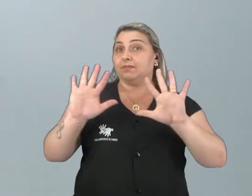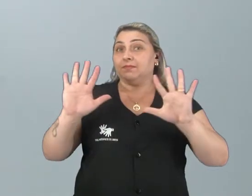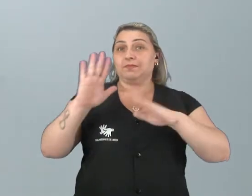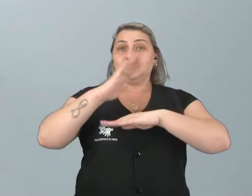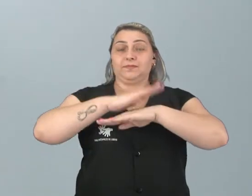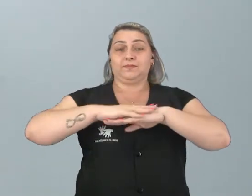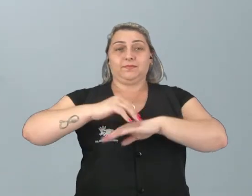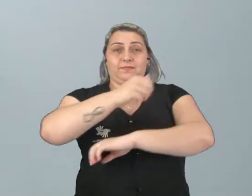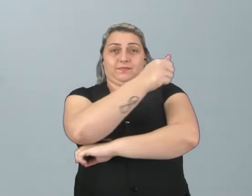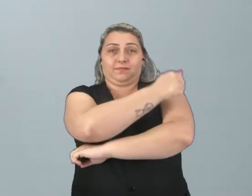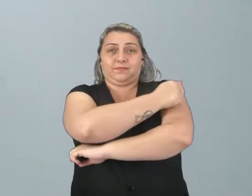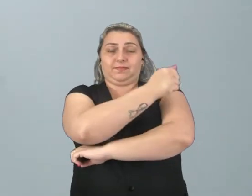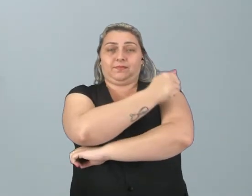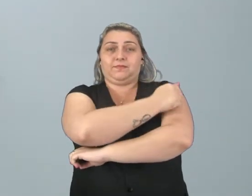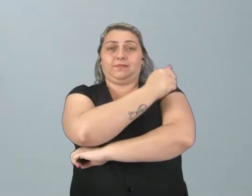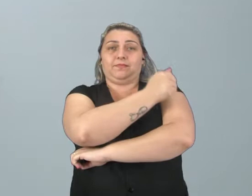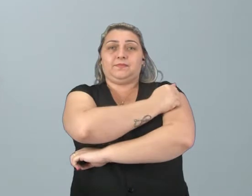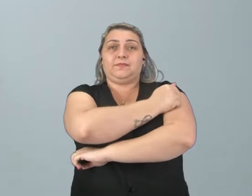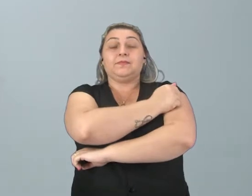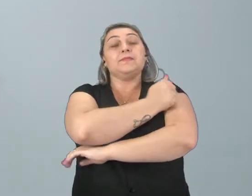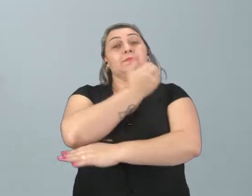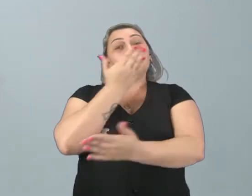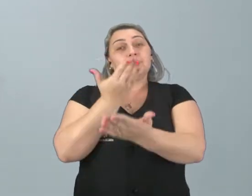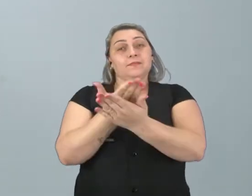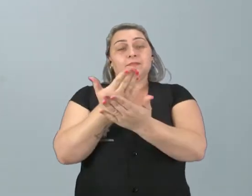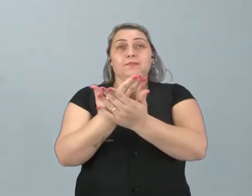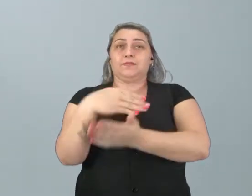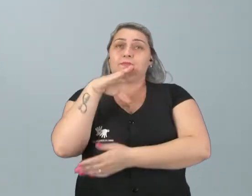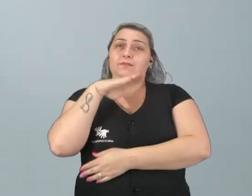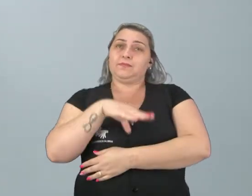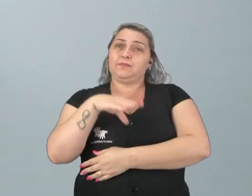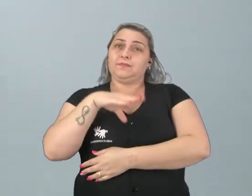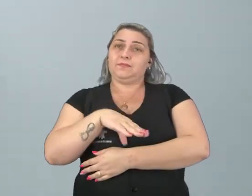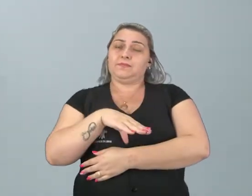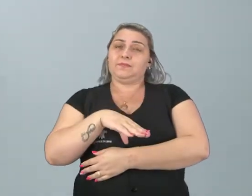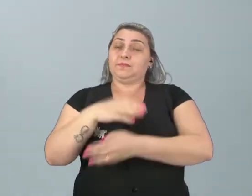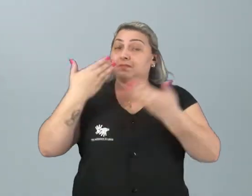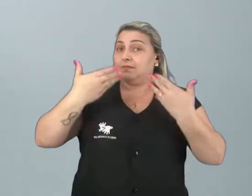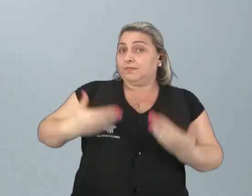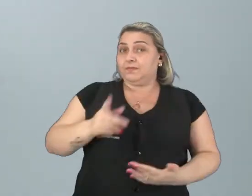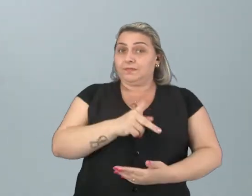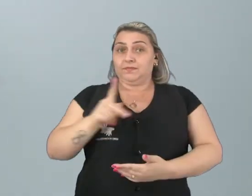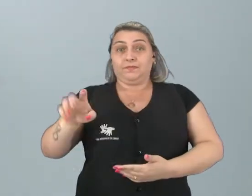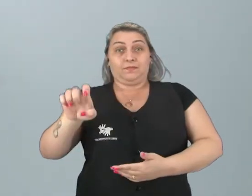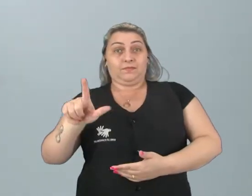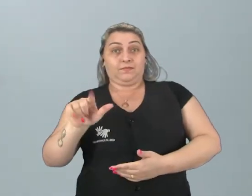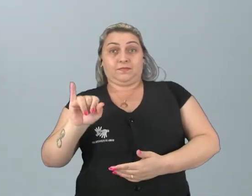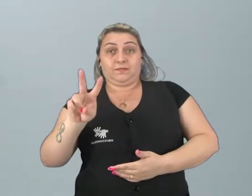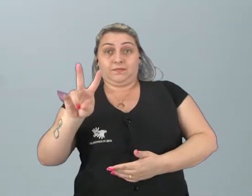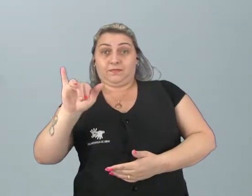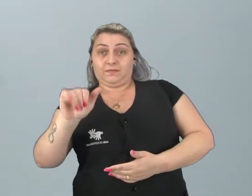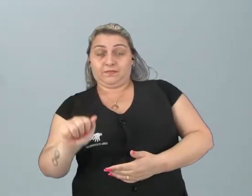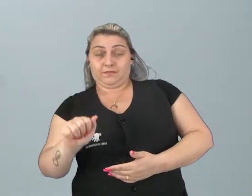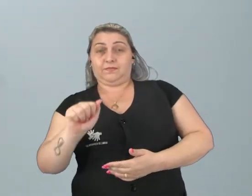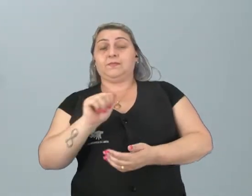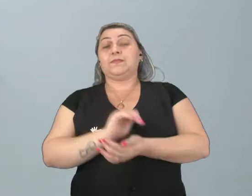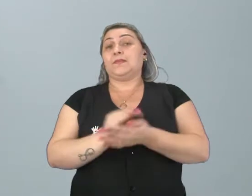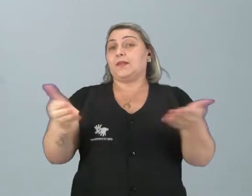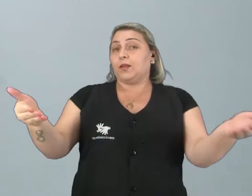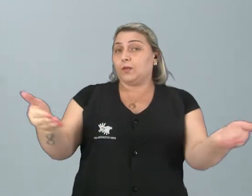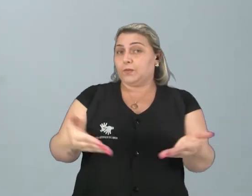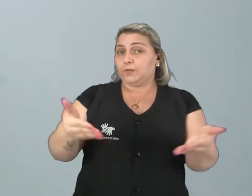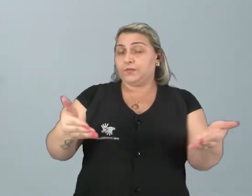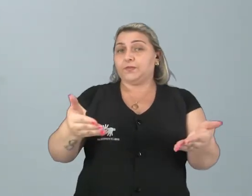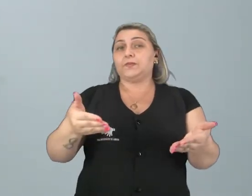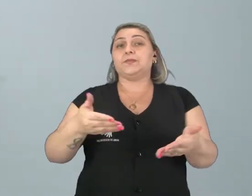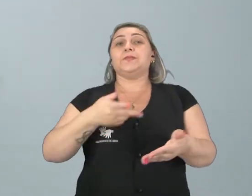Olá, queridos alunos! Vamos a mais uma aula de língua portuguesa. Eu sou a professora Elívia Soares. Hoje